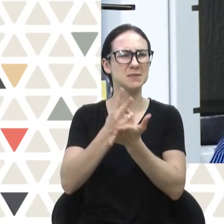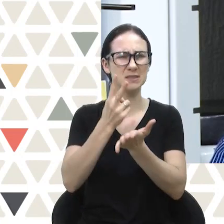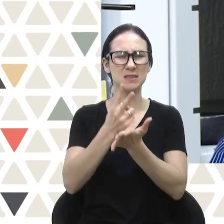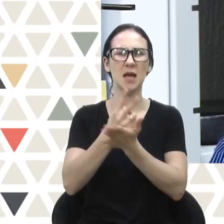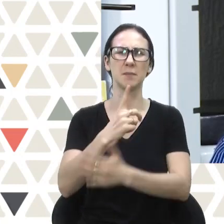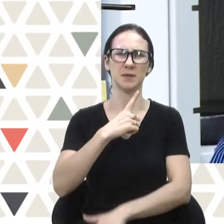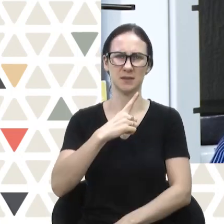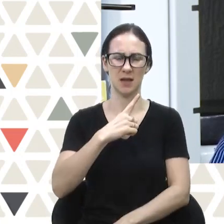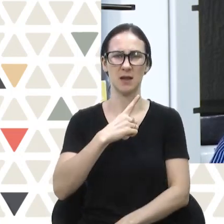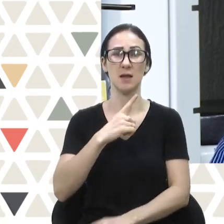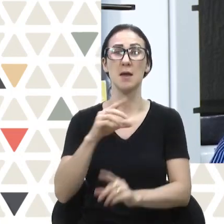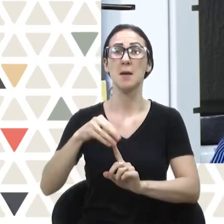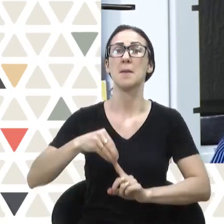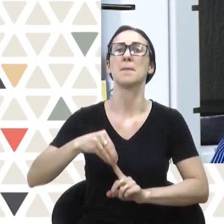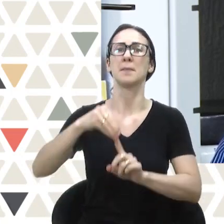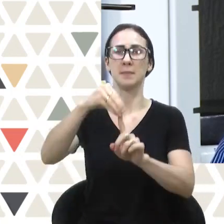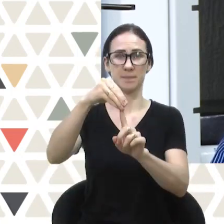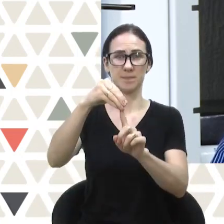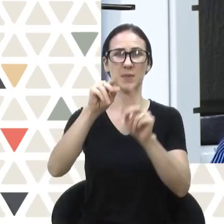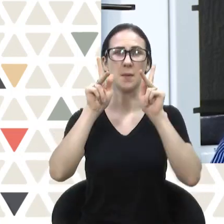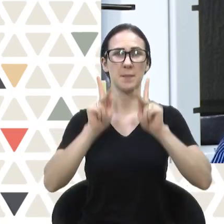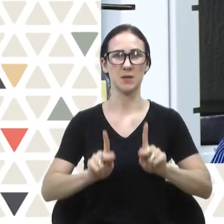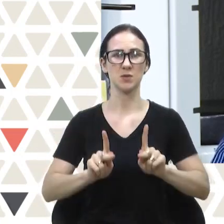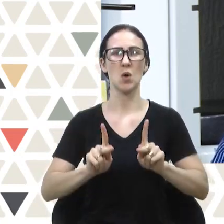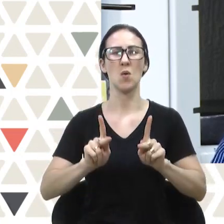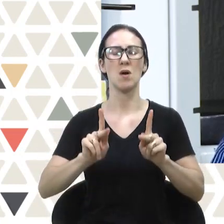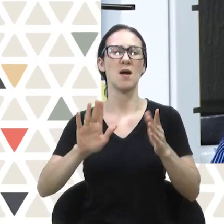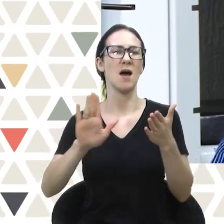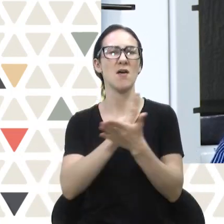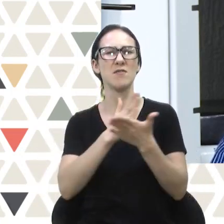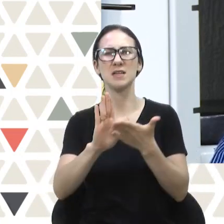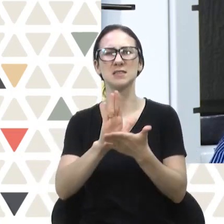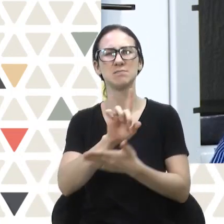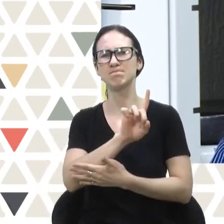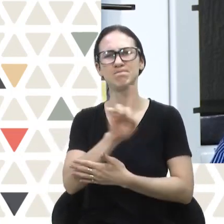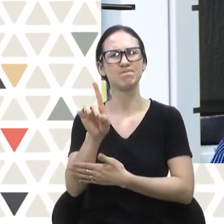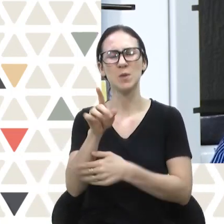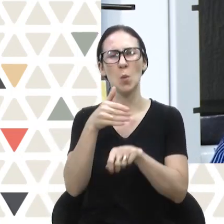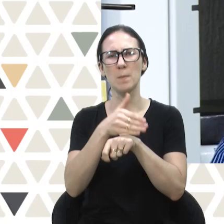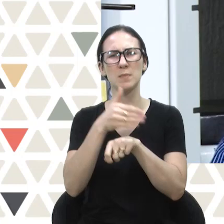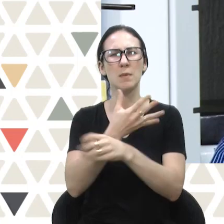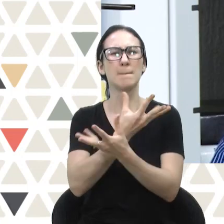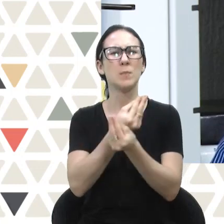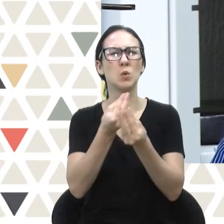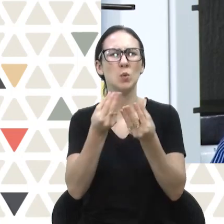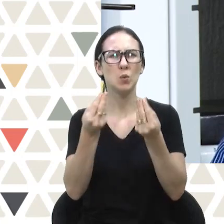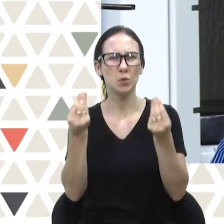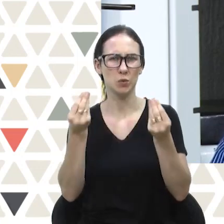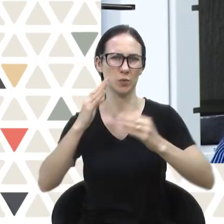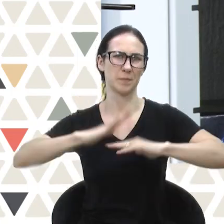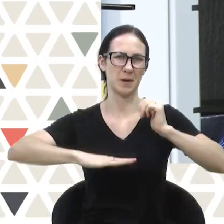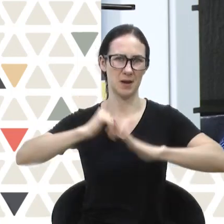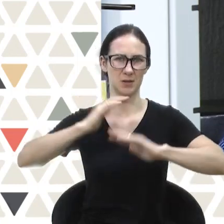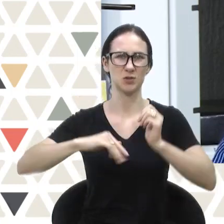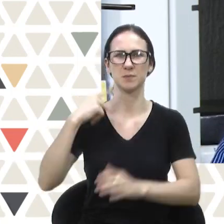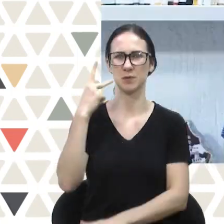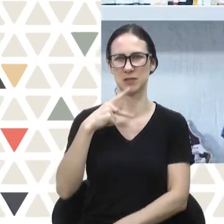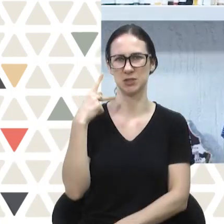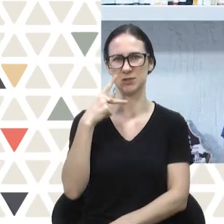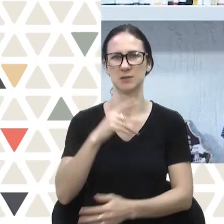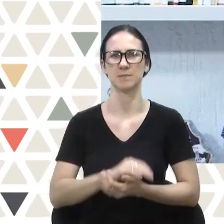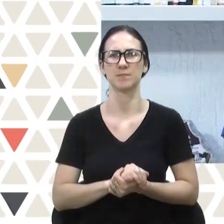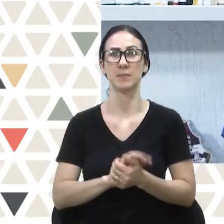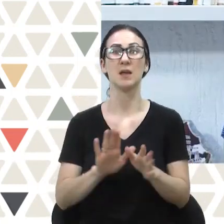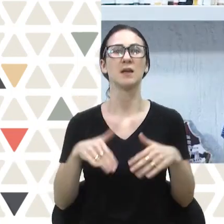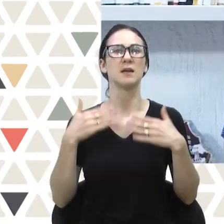sempre presente, especialmente para as pessoas que não têm assim, um dia a dia muito relacionado às práticas políticas, né?